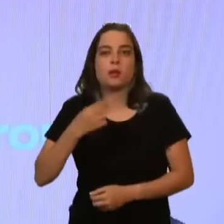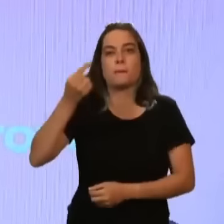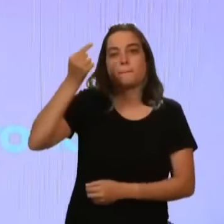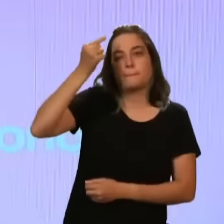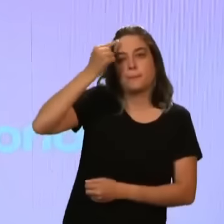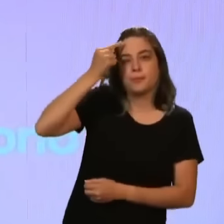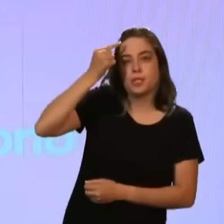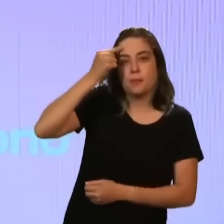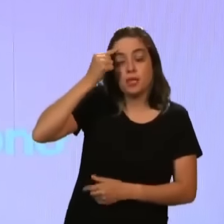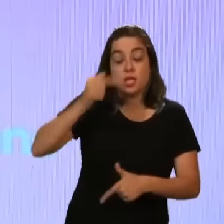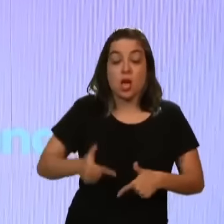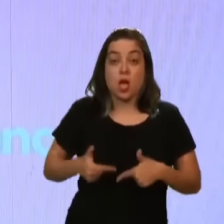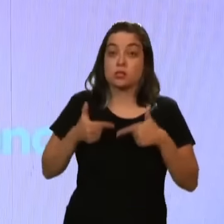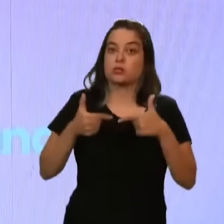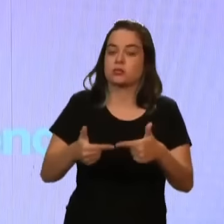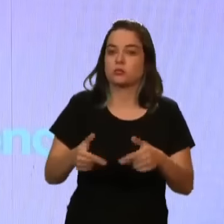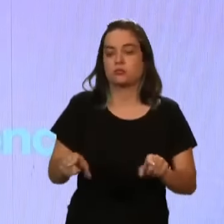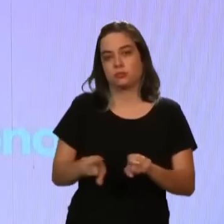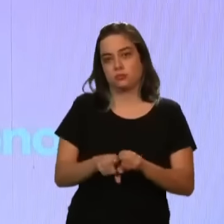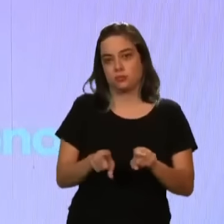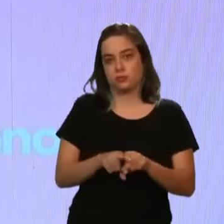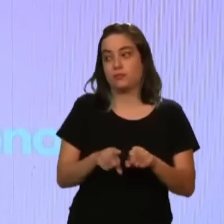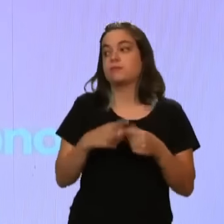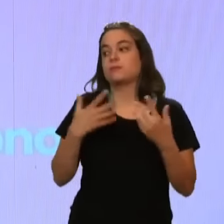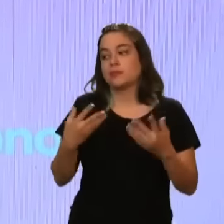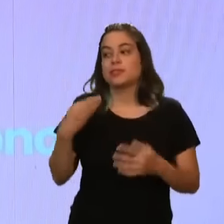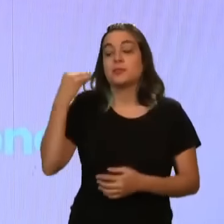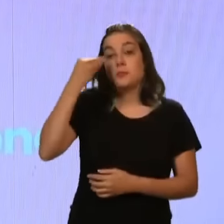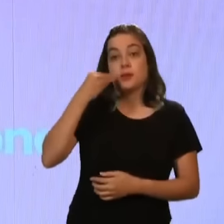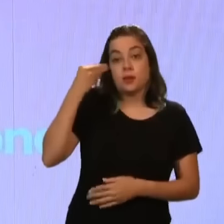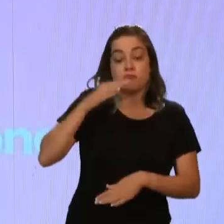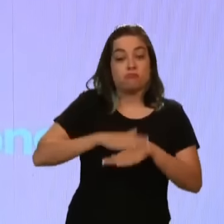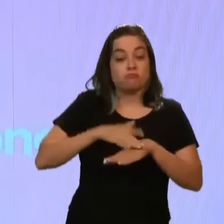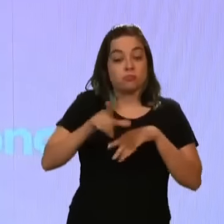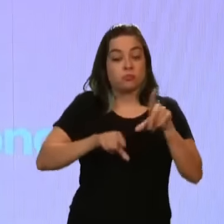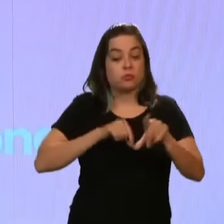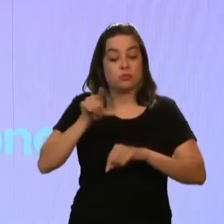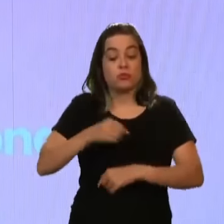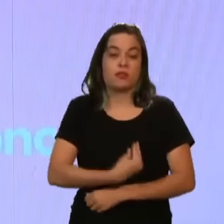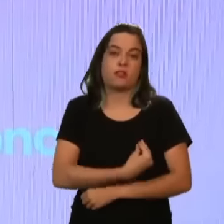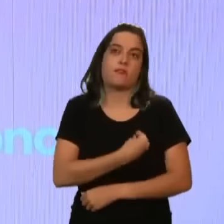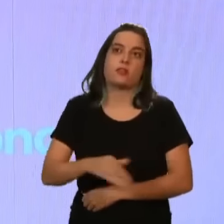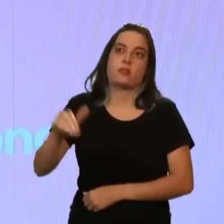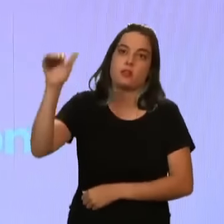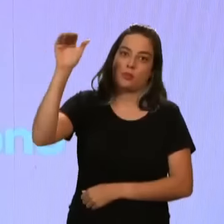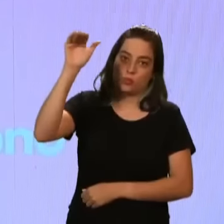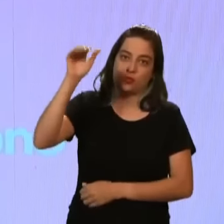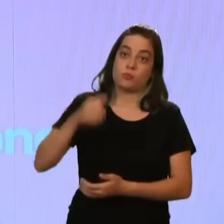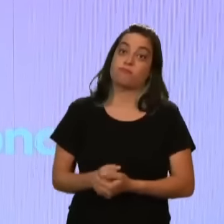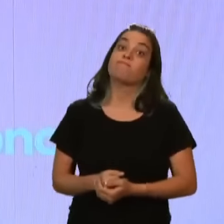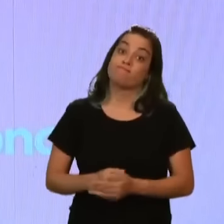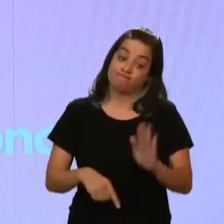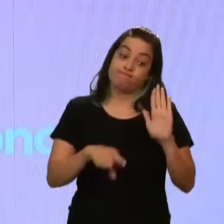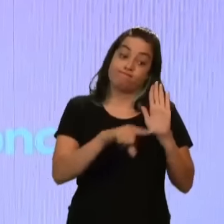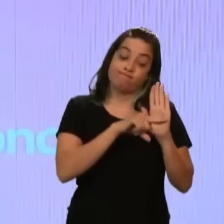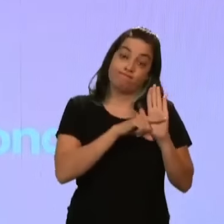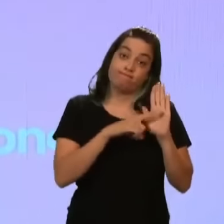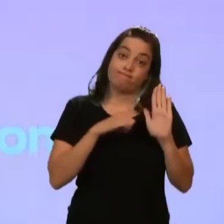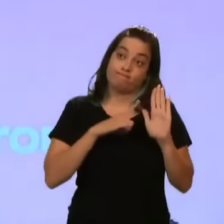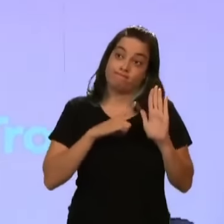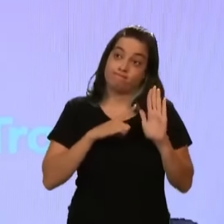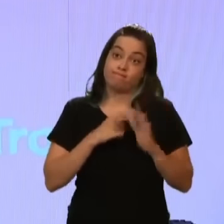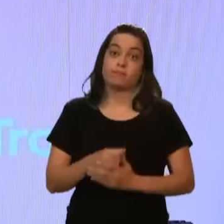pensamentos e as suas ações a partir de experiências e escolhas na vida adulta. Assim também as negativas, né? Por exemplo,